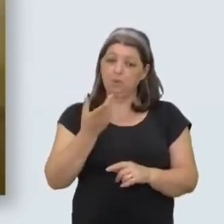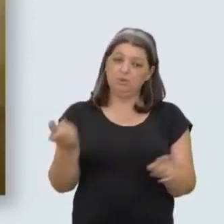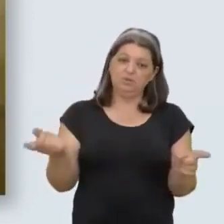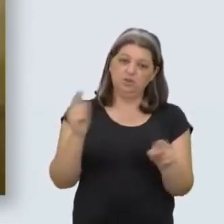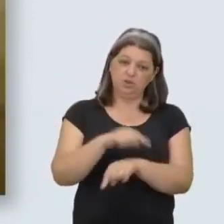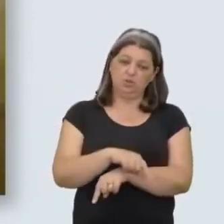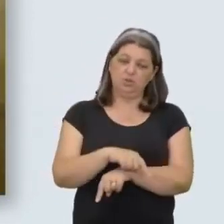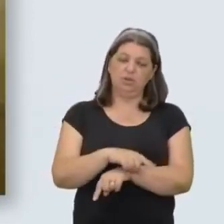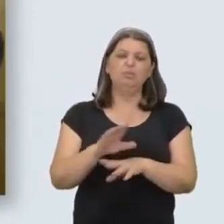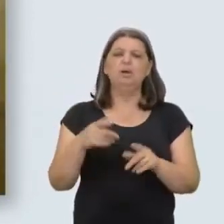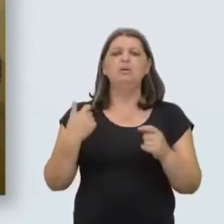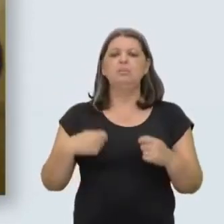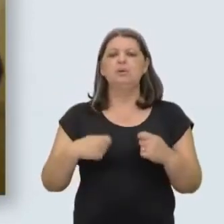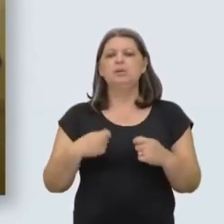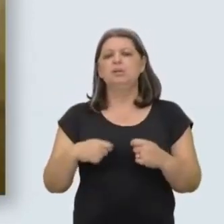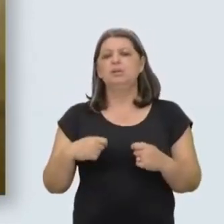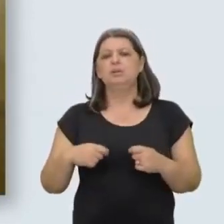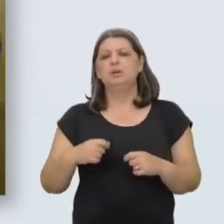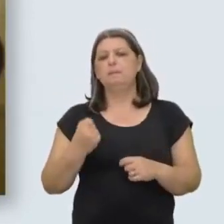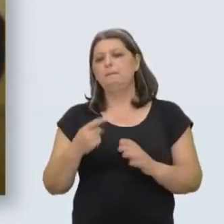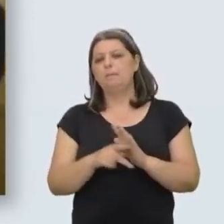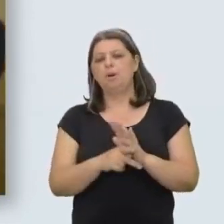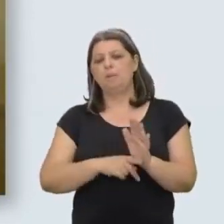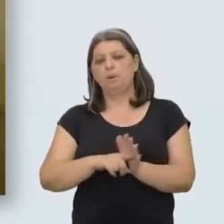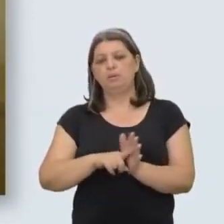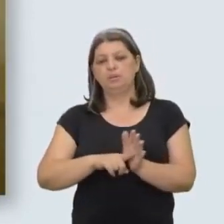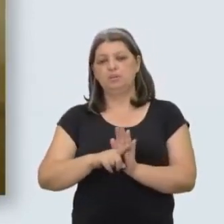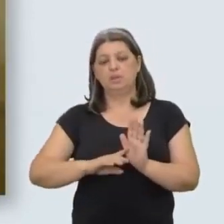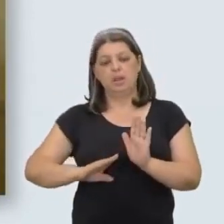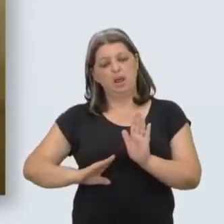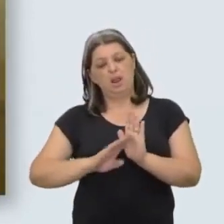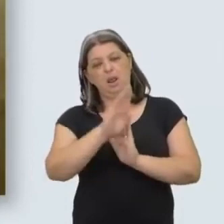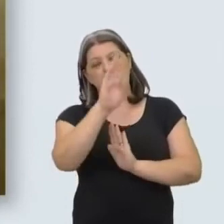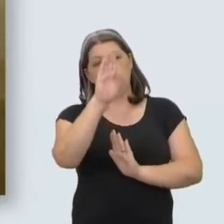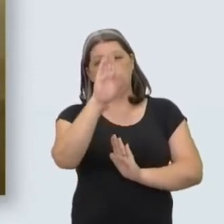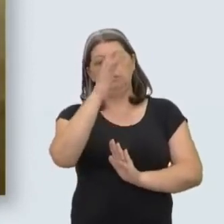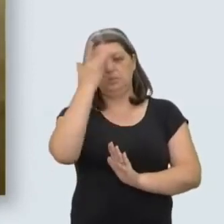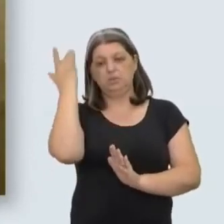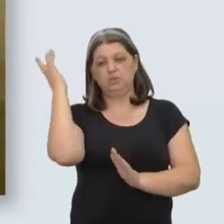é, o que tu acha que precisa para aumentar essa nossa média de leitura por ano?